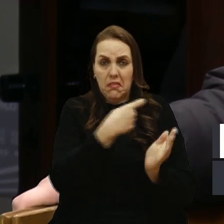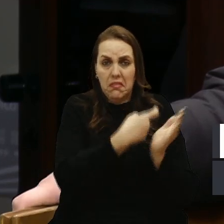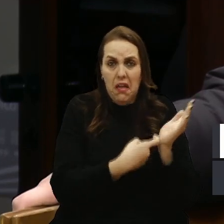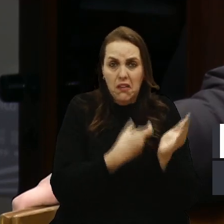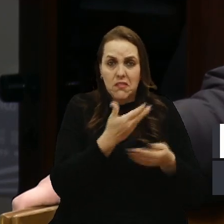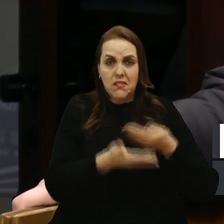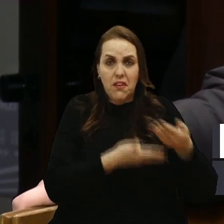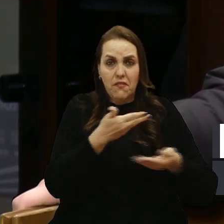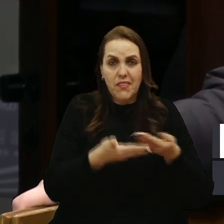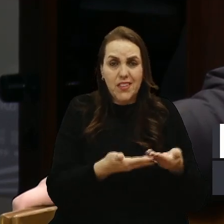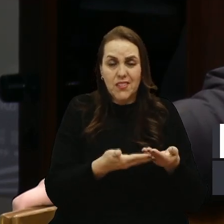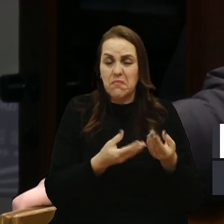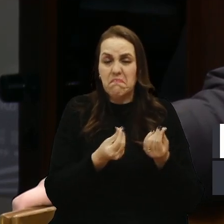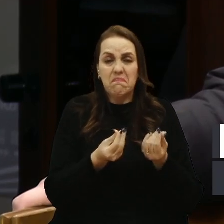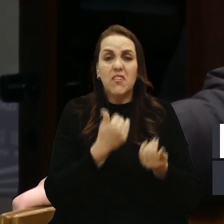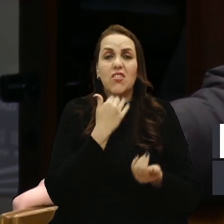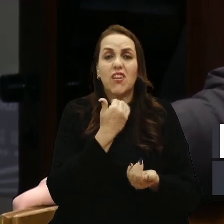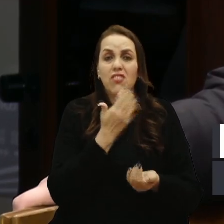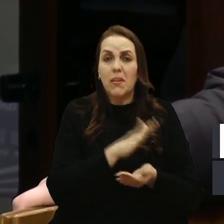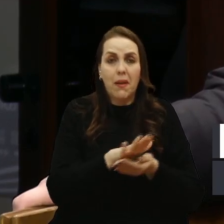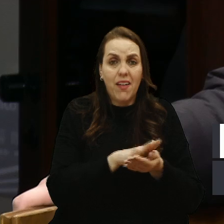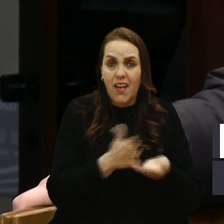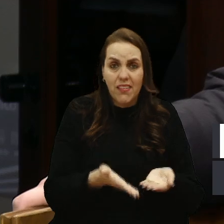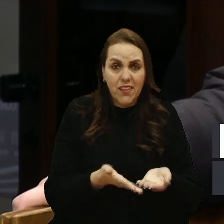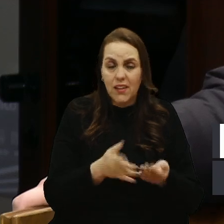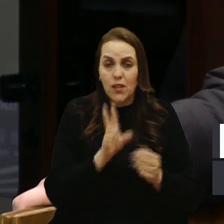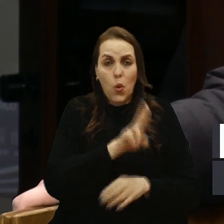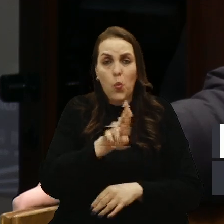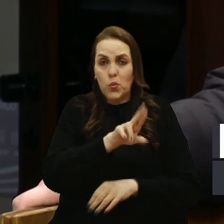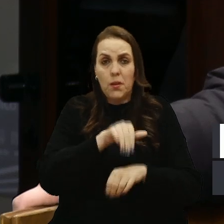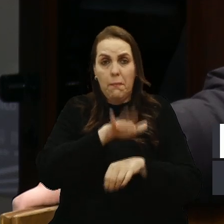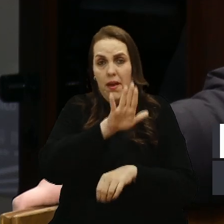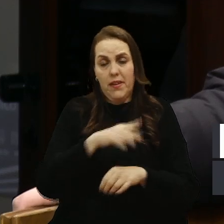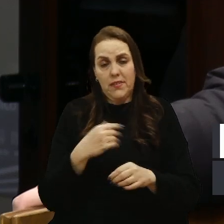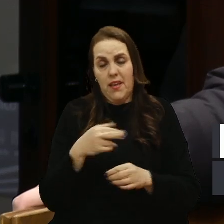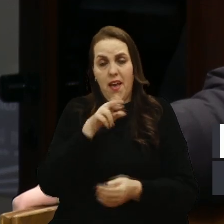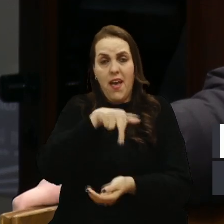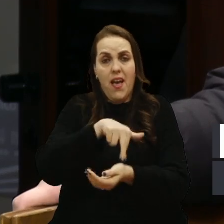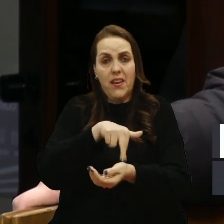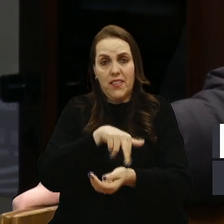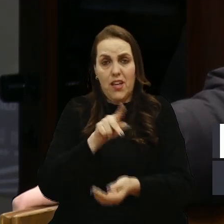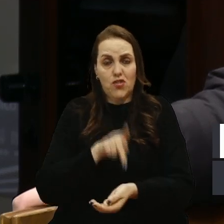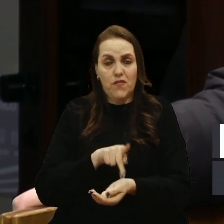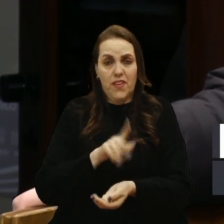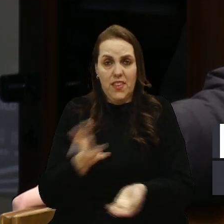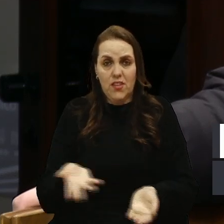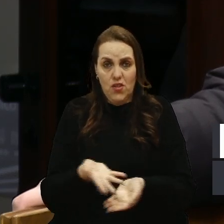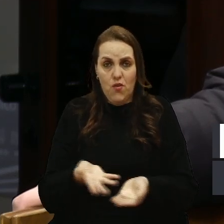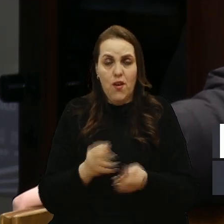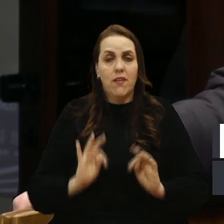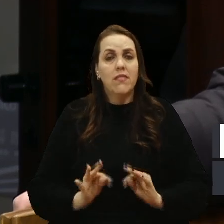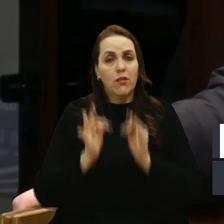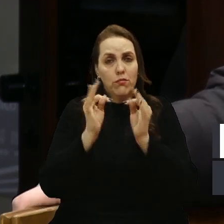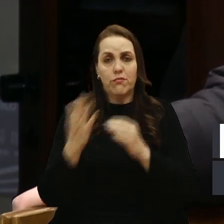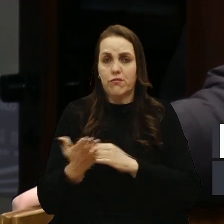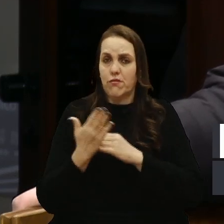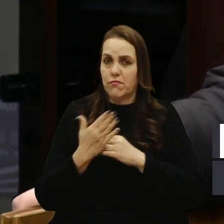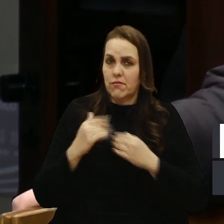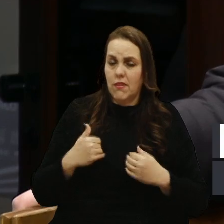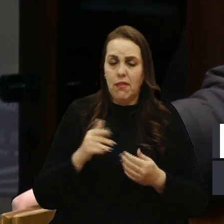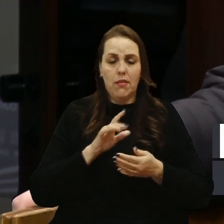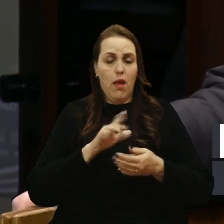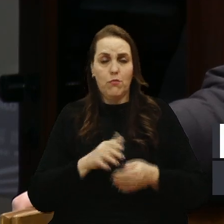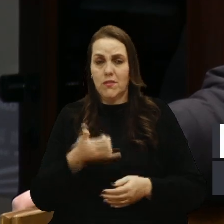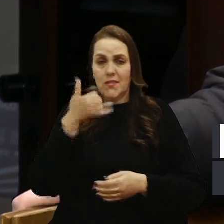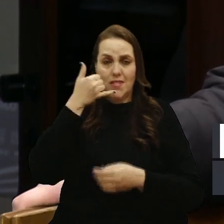serviço inócua, uma taxa de serviço que não se aplica mais à realidade fática. Nós temos a tecnologia para nos ajudar, temos na palma da